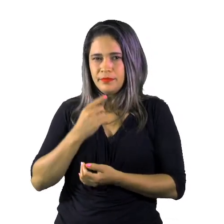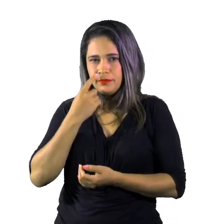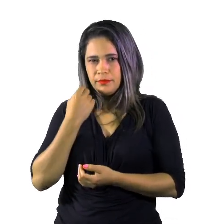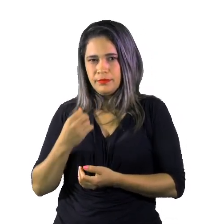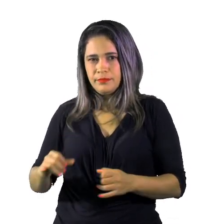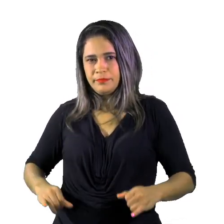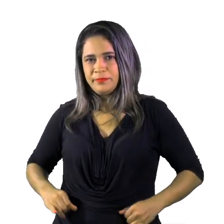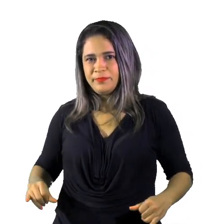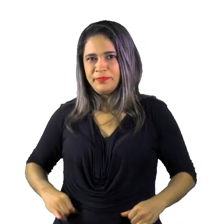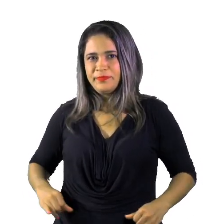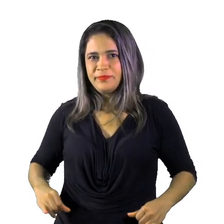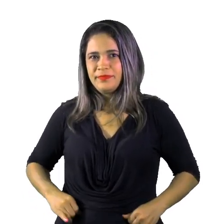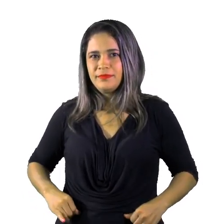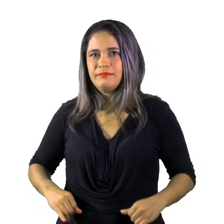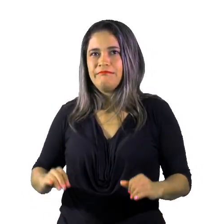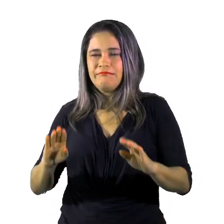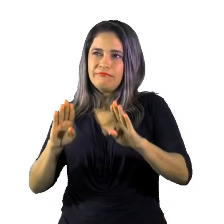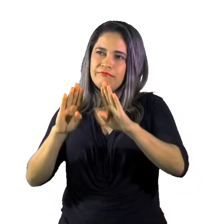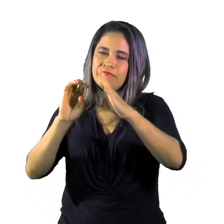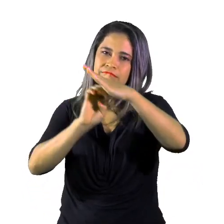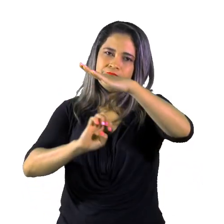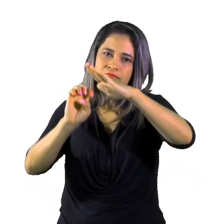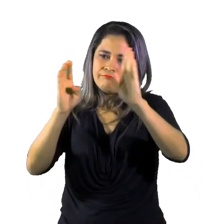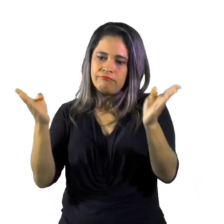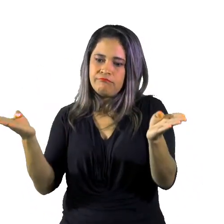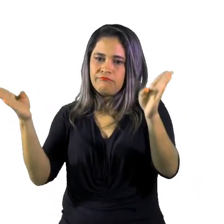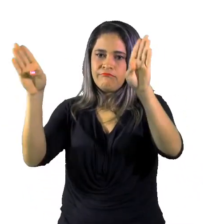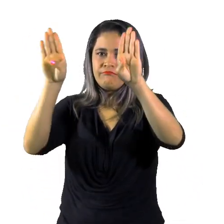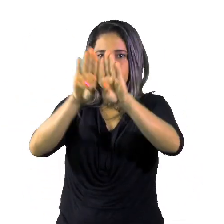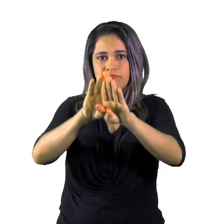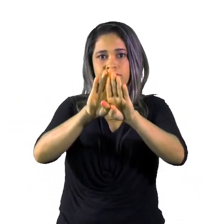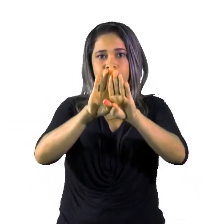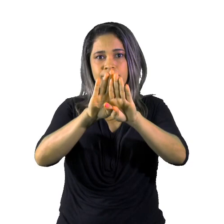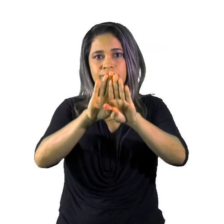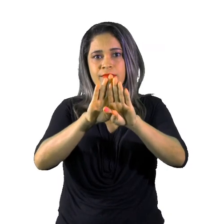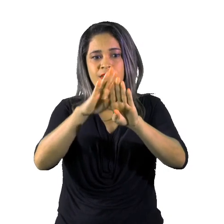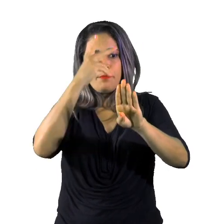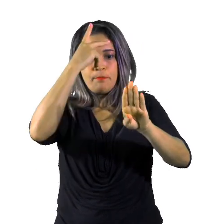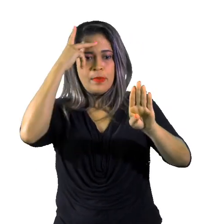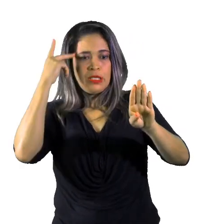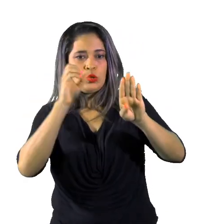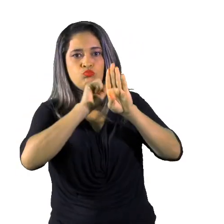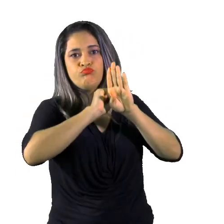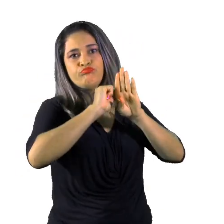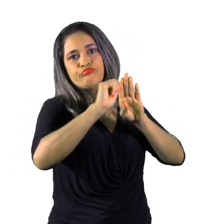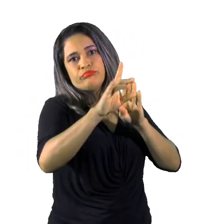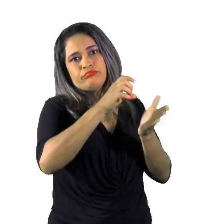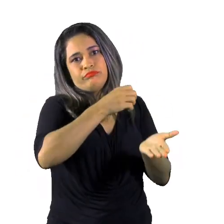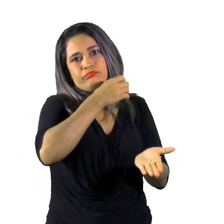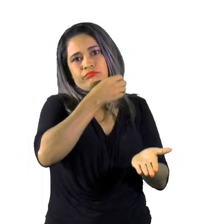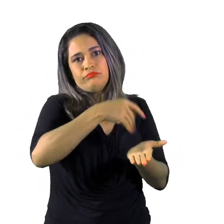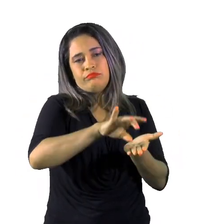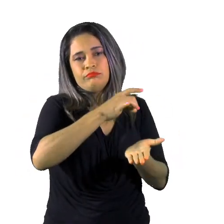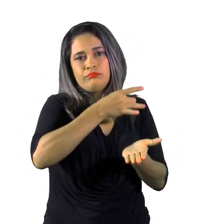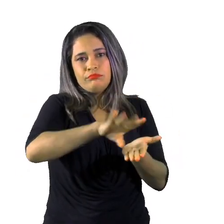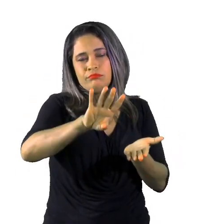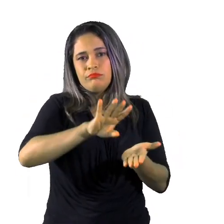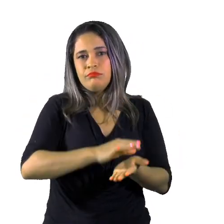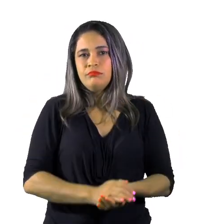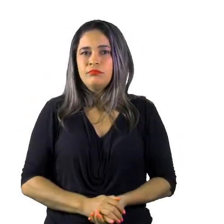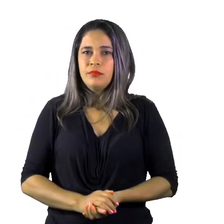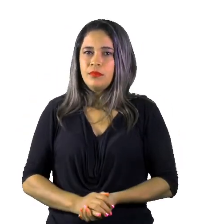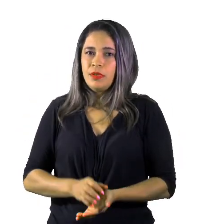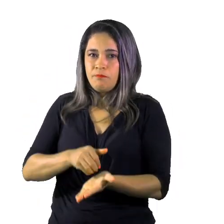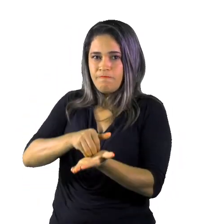as empresas fecham e o que acontece? O rapaz é mandado embora, fica desempregado. Então, a conjuntura econômica